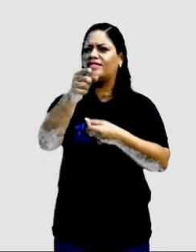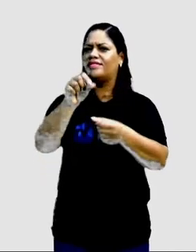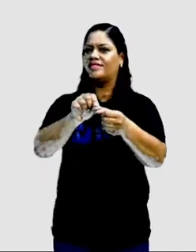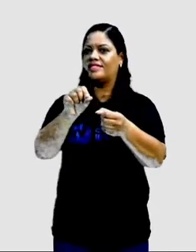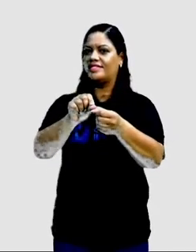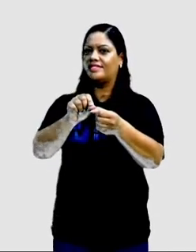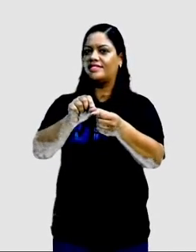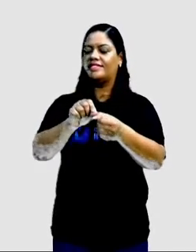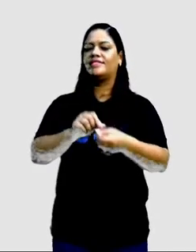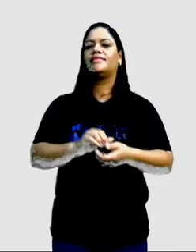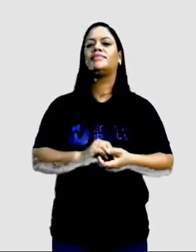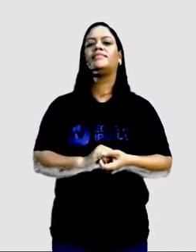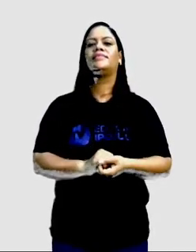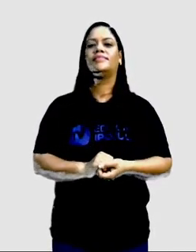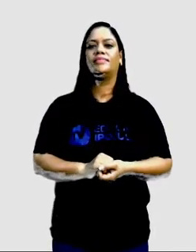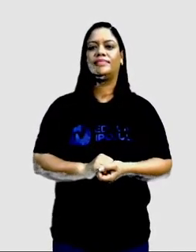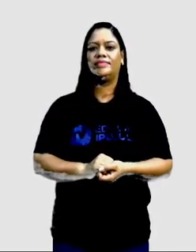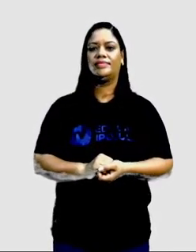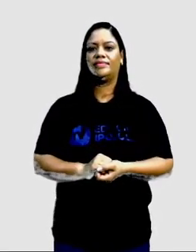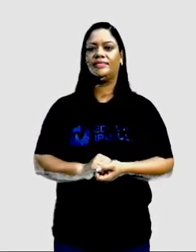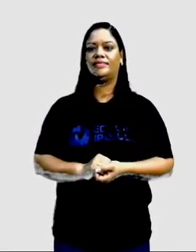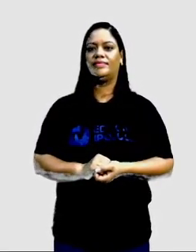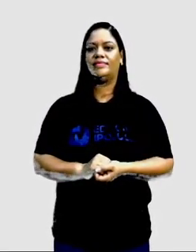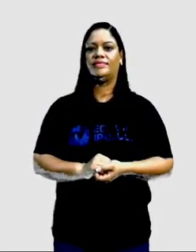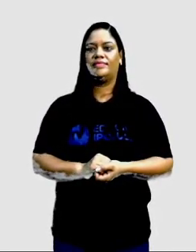fazer? Muito bem, ó, aqui. Ó.